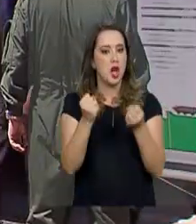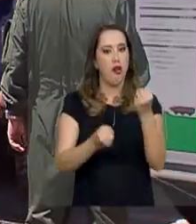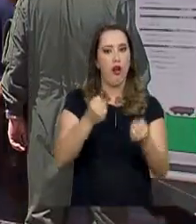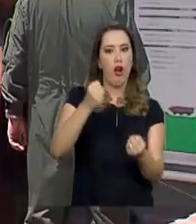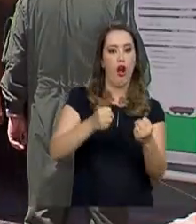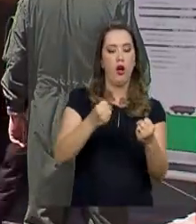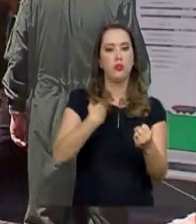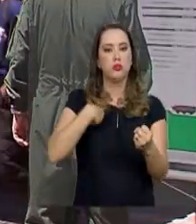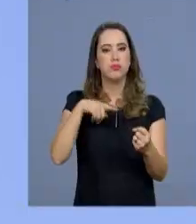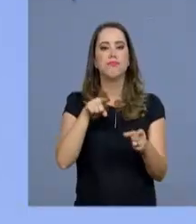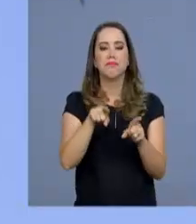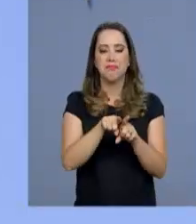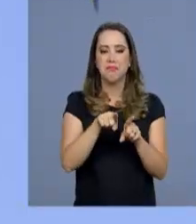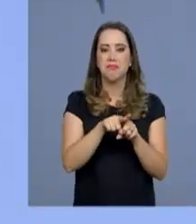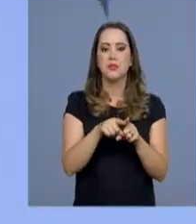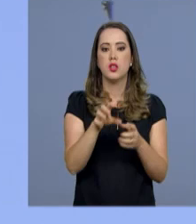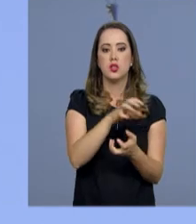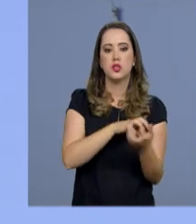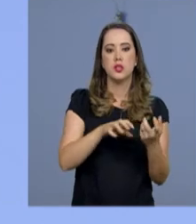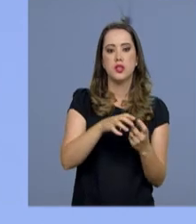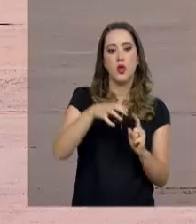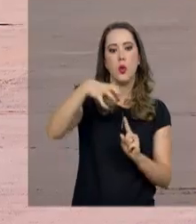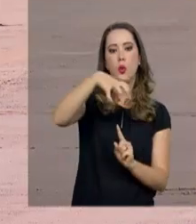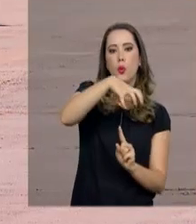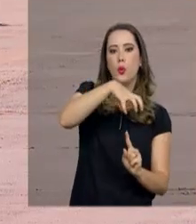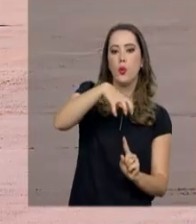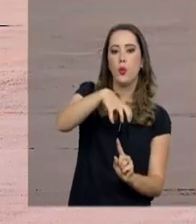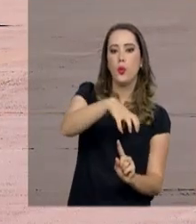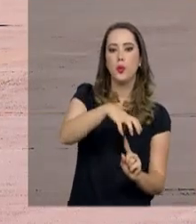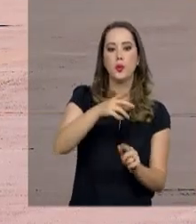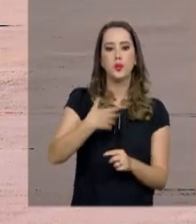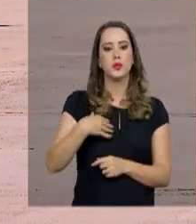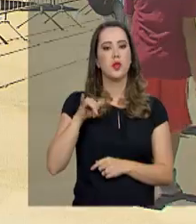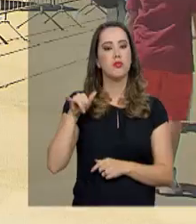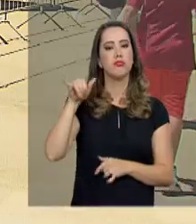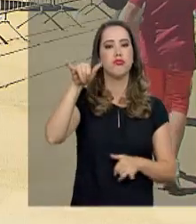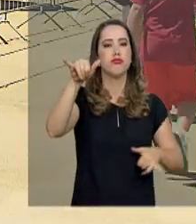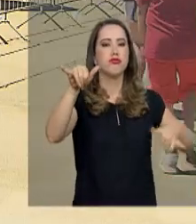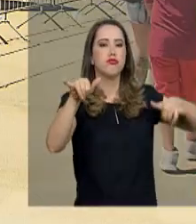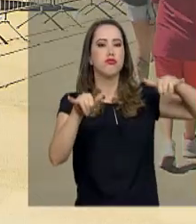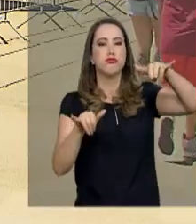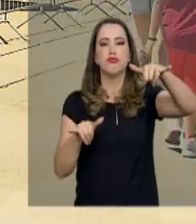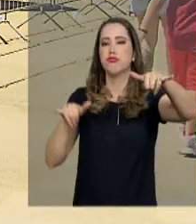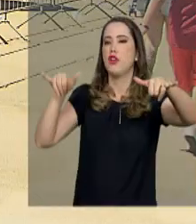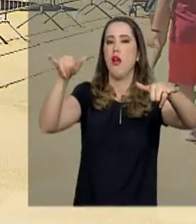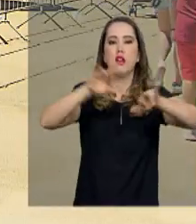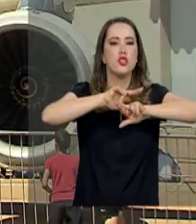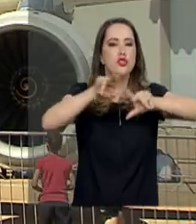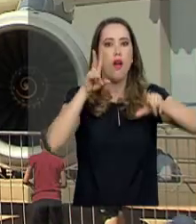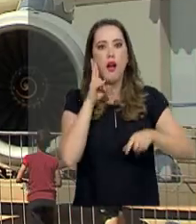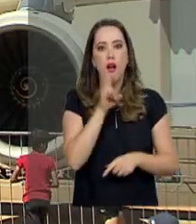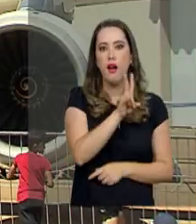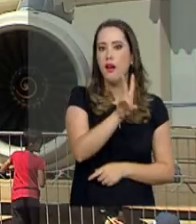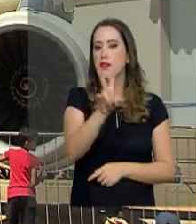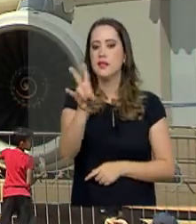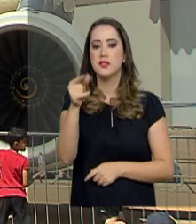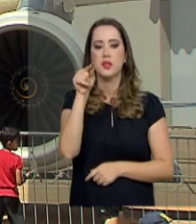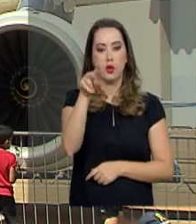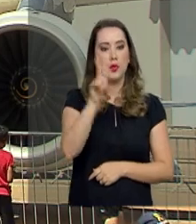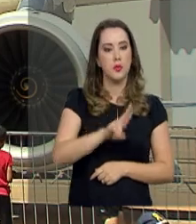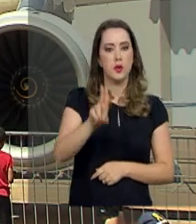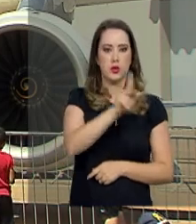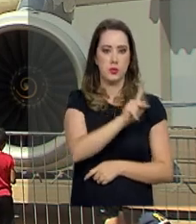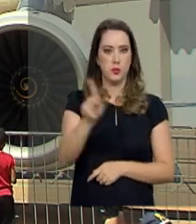de combate, paraquedismo e aviões. São diversas aeronaves, como a usada